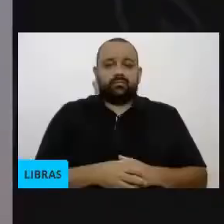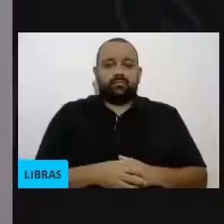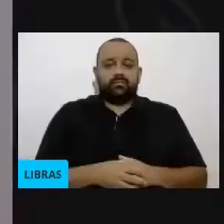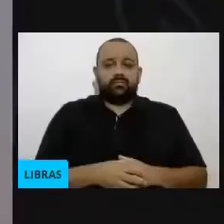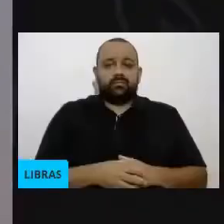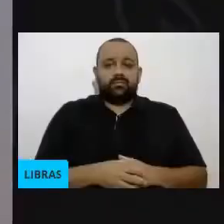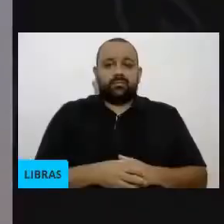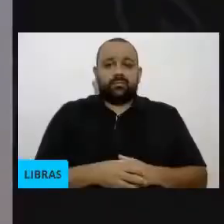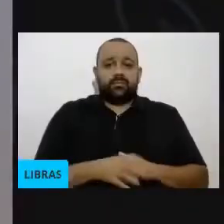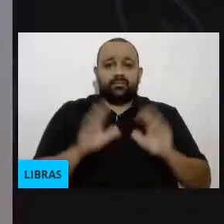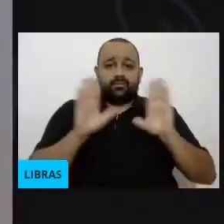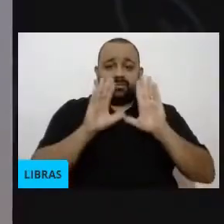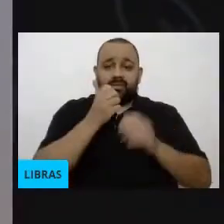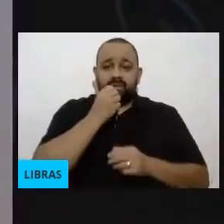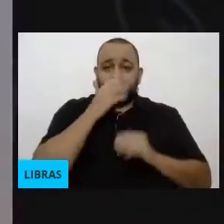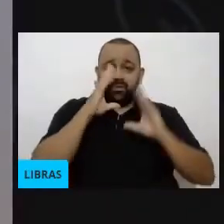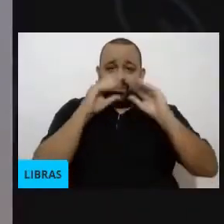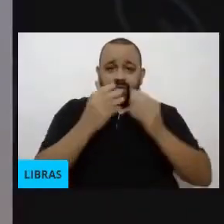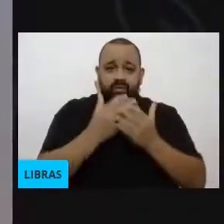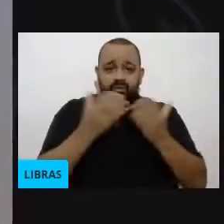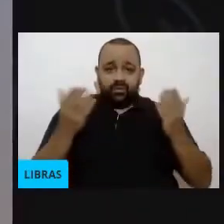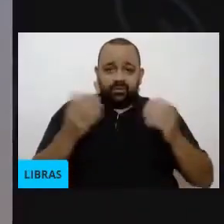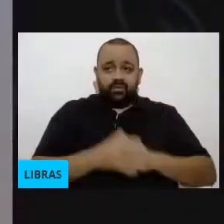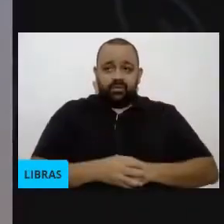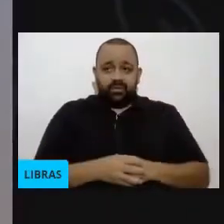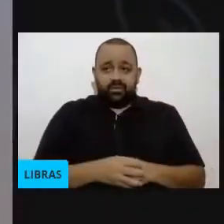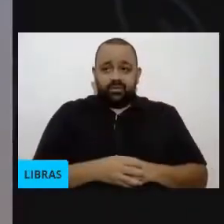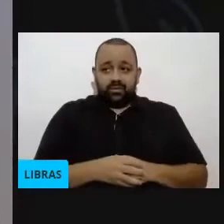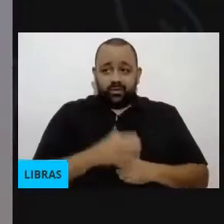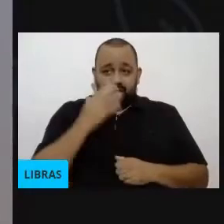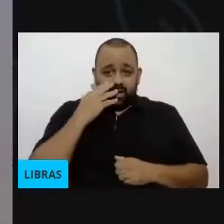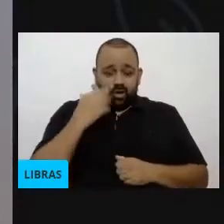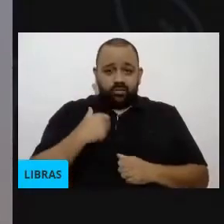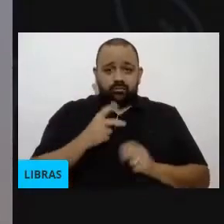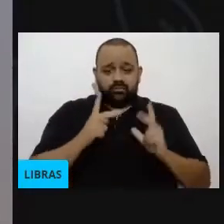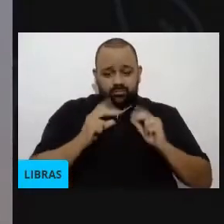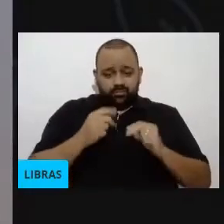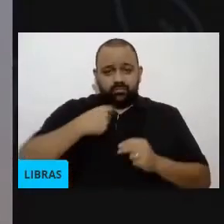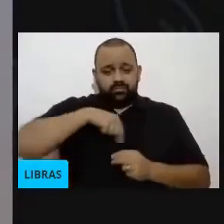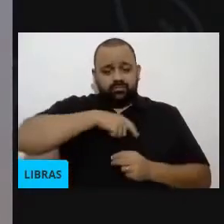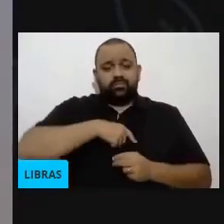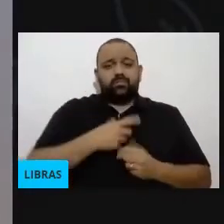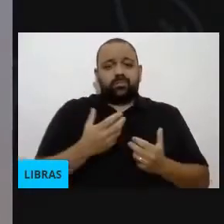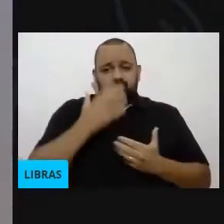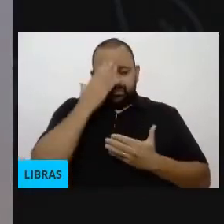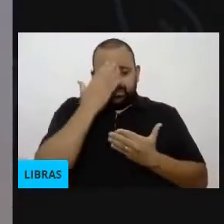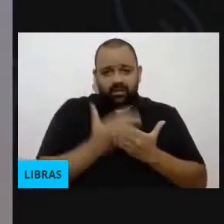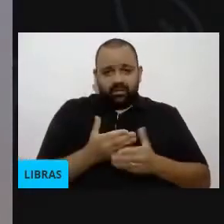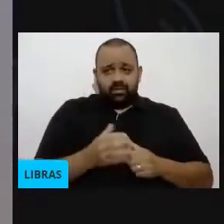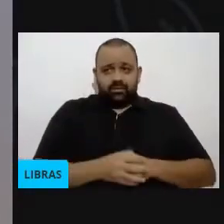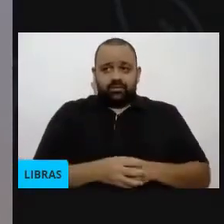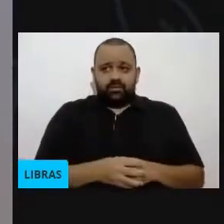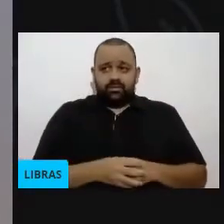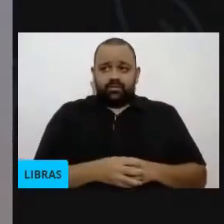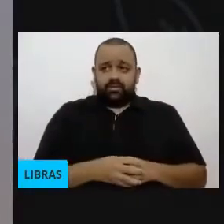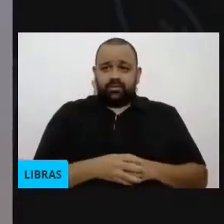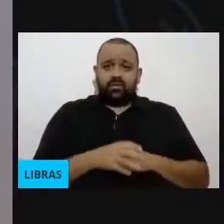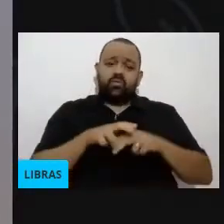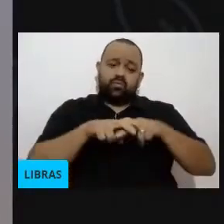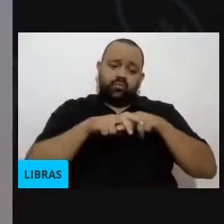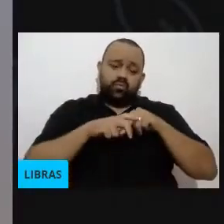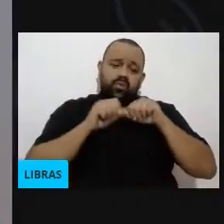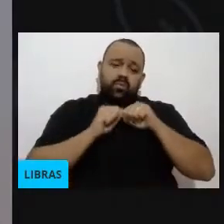Oi, boa noite. Olha, a honra é minha, tá? Vocês podem acreditar. Ao longo dessa